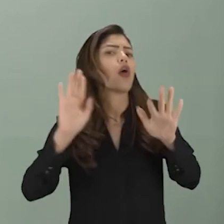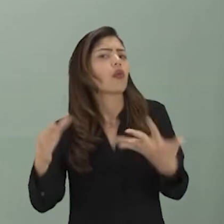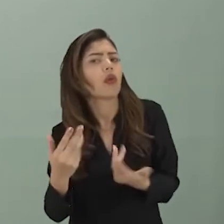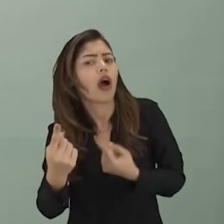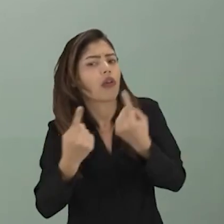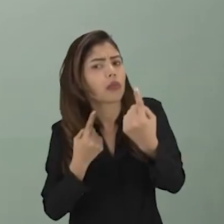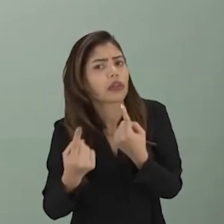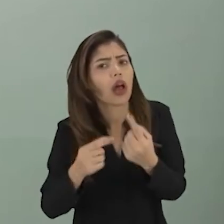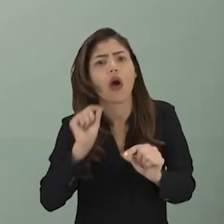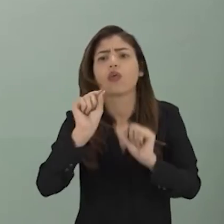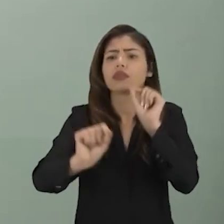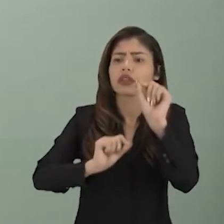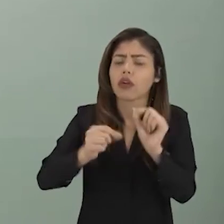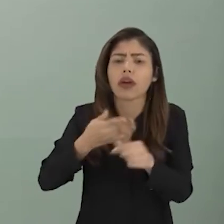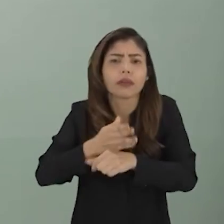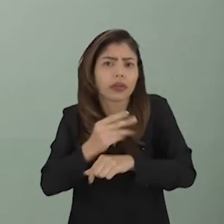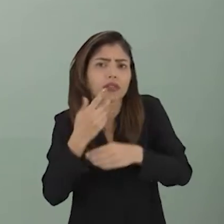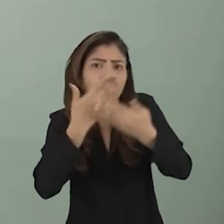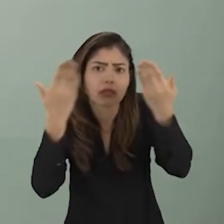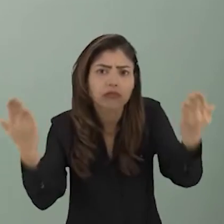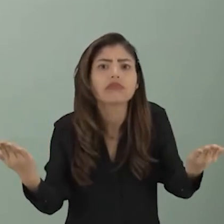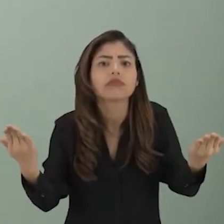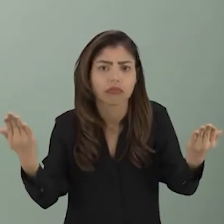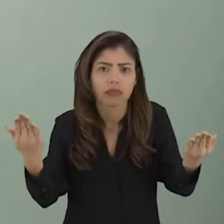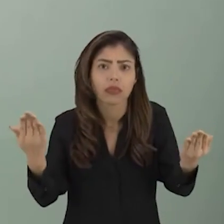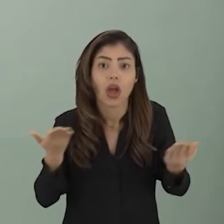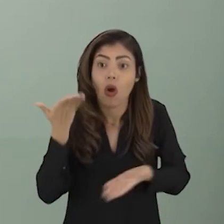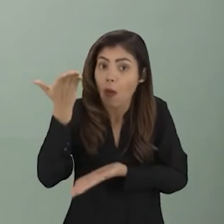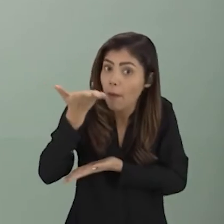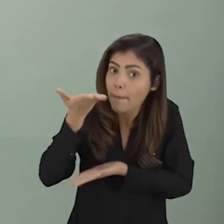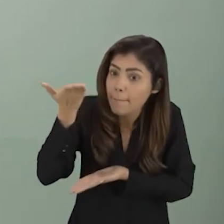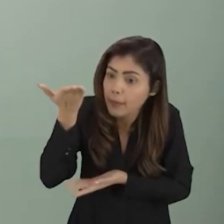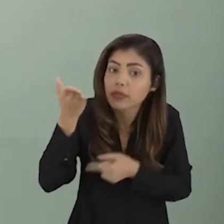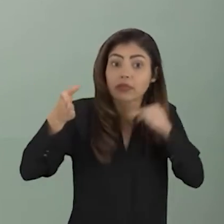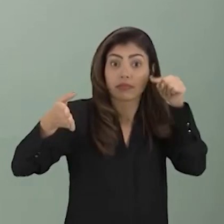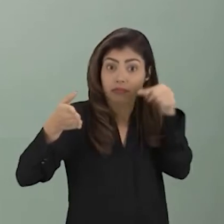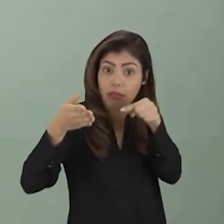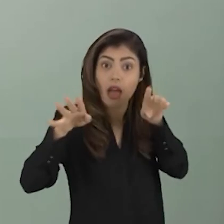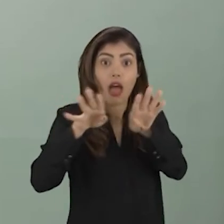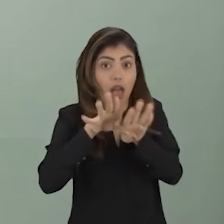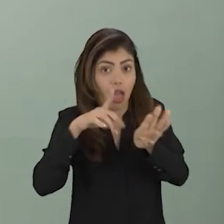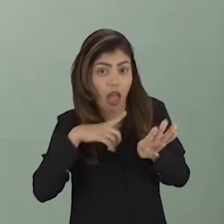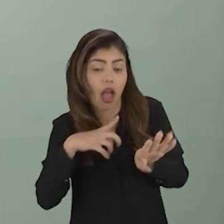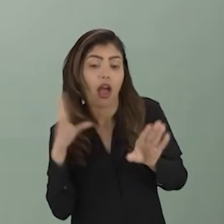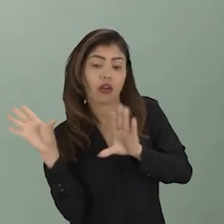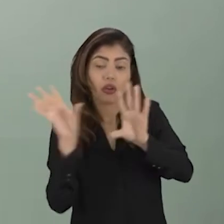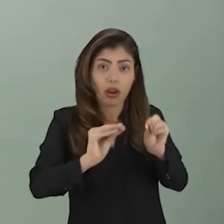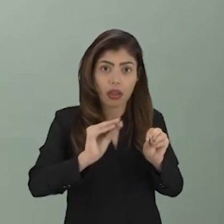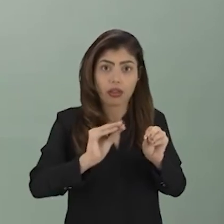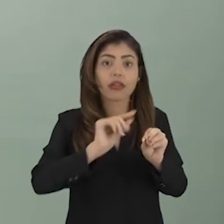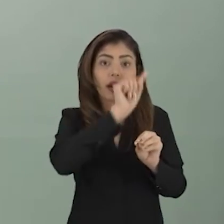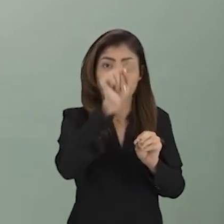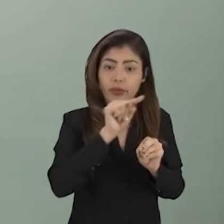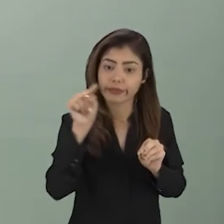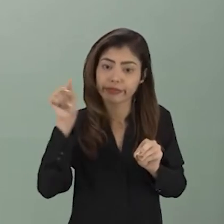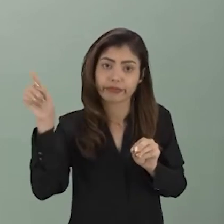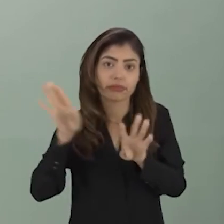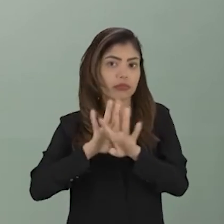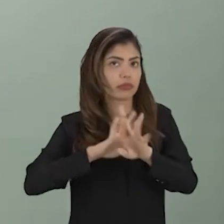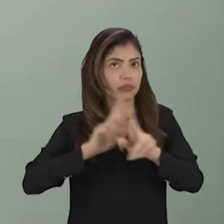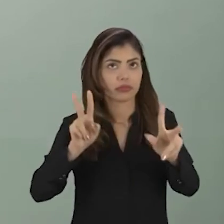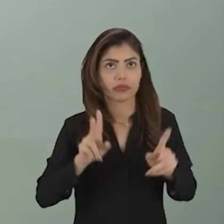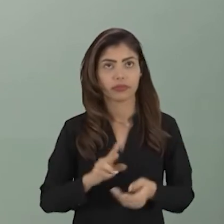da comunicação, o que eu quero passar, né? Então, com base nessa intenção, é que a gente coloca a pontuação